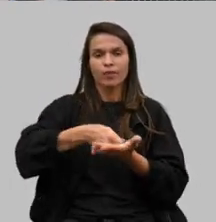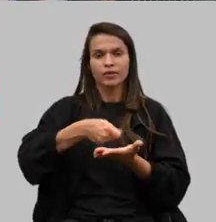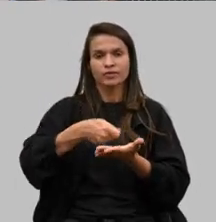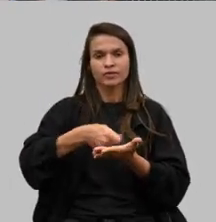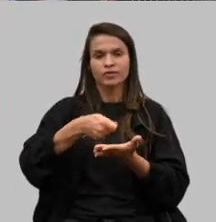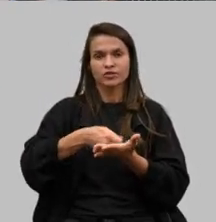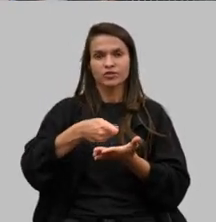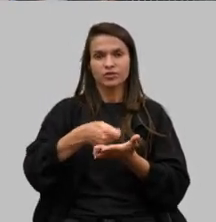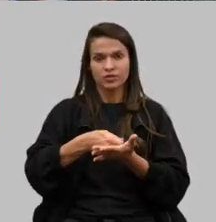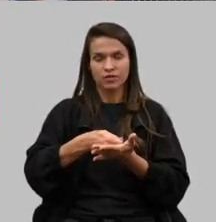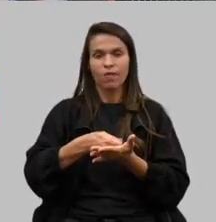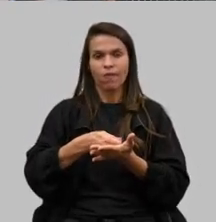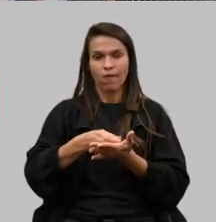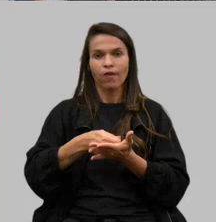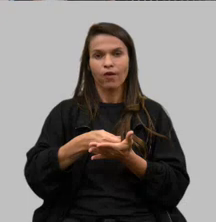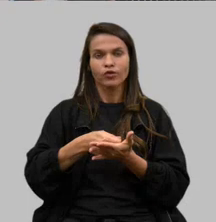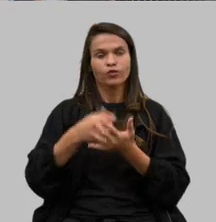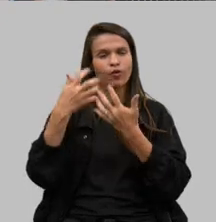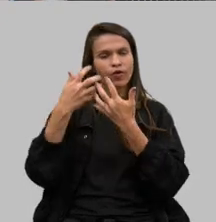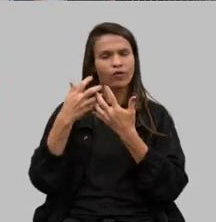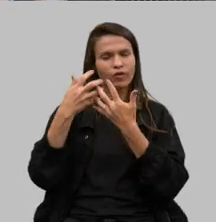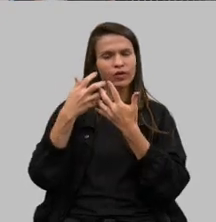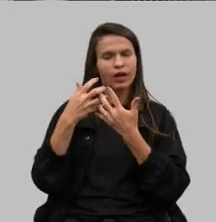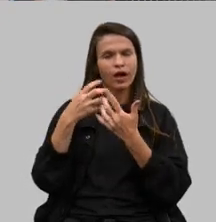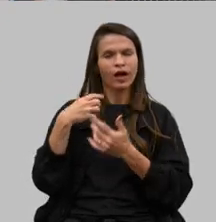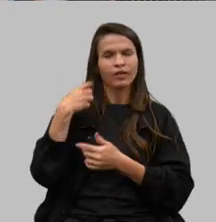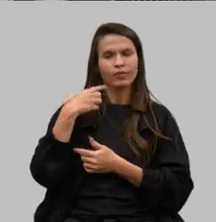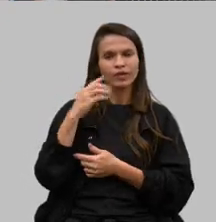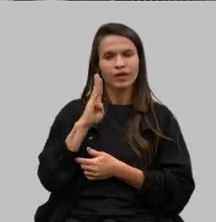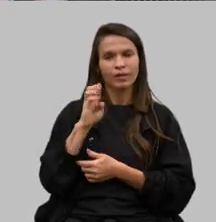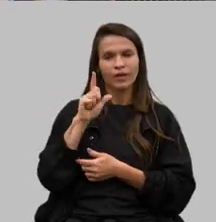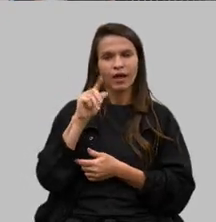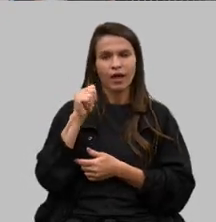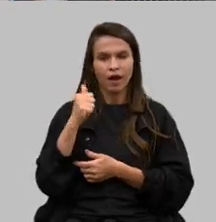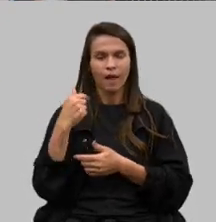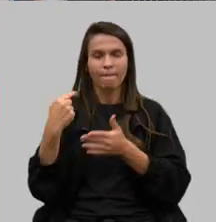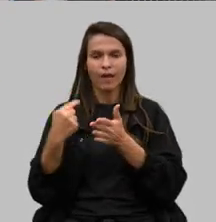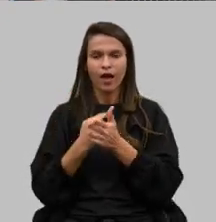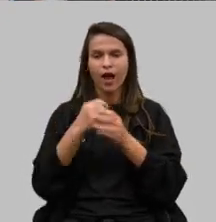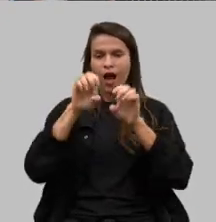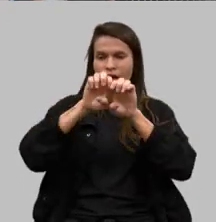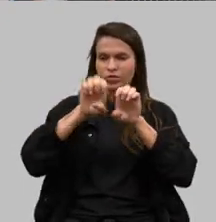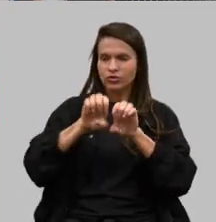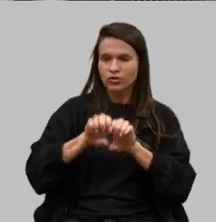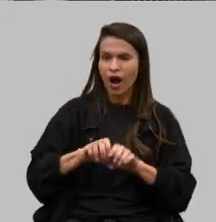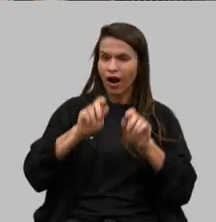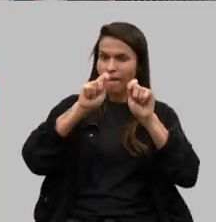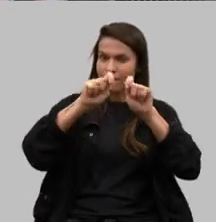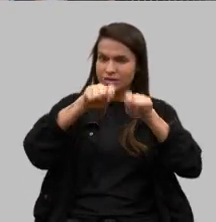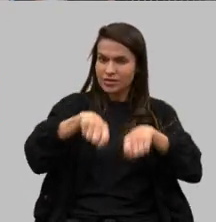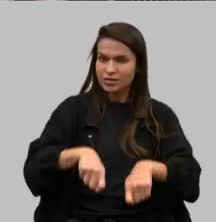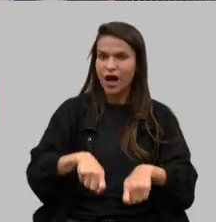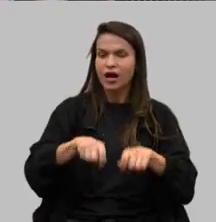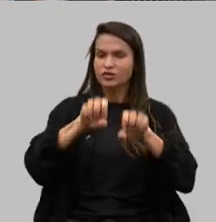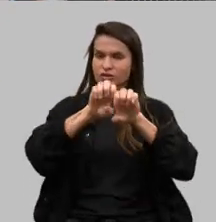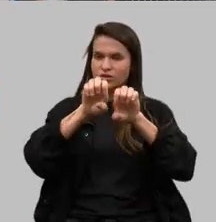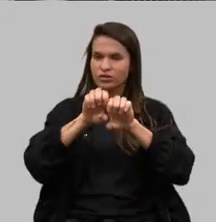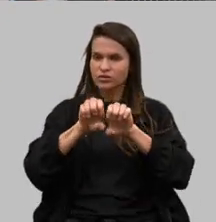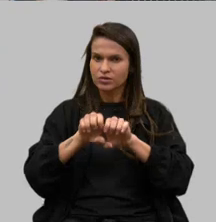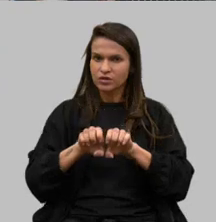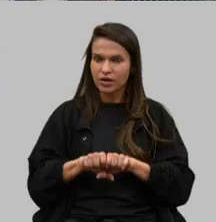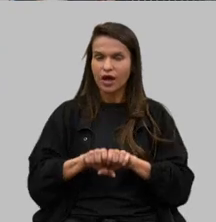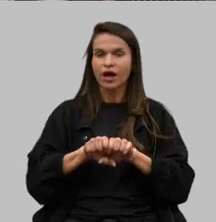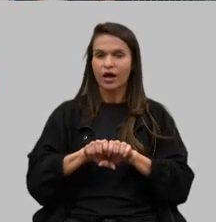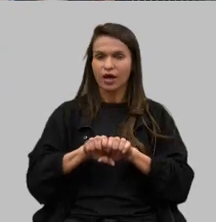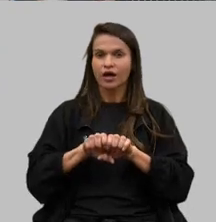que Na Linha Do que a deputada Bela pergunta né sobre as estruturas a capacidade das estruturas extravasor